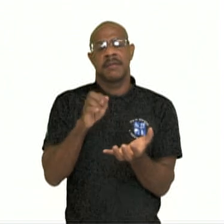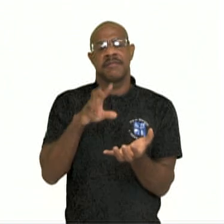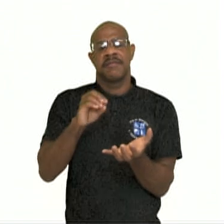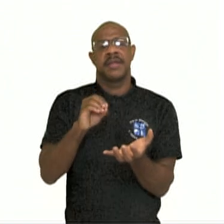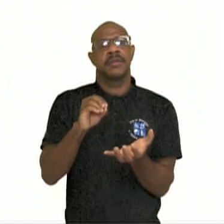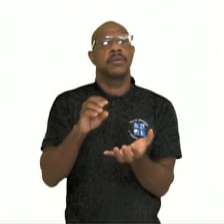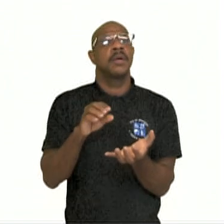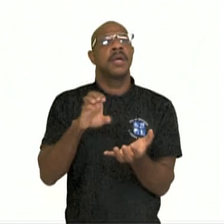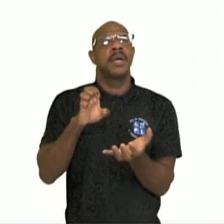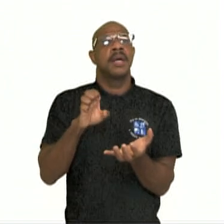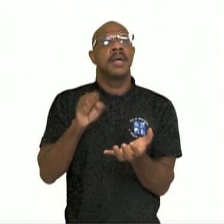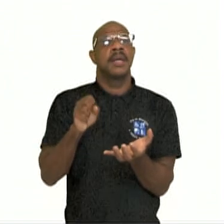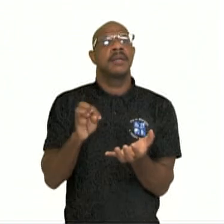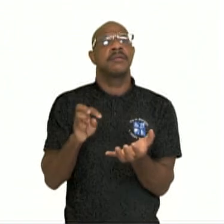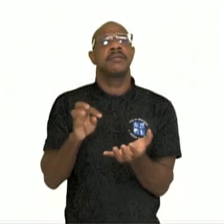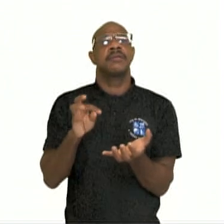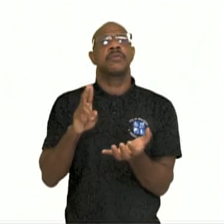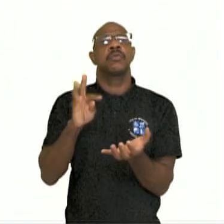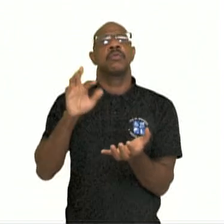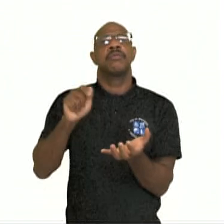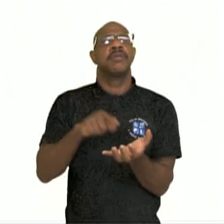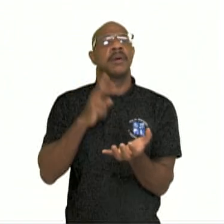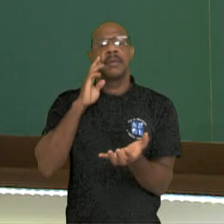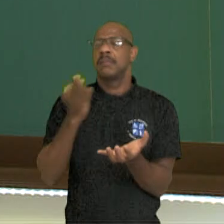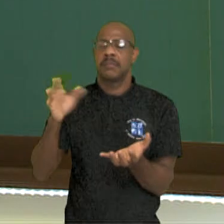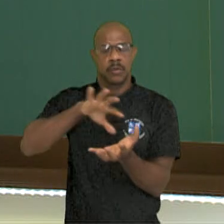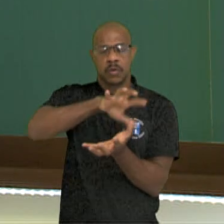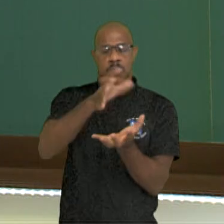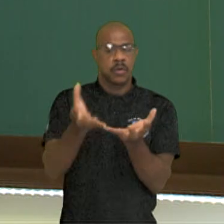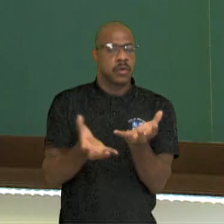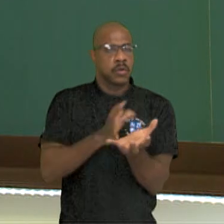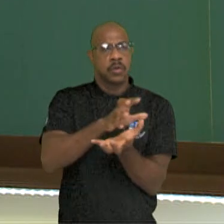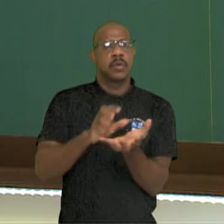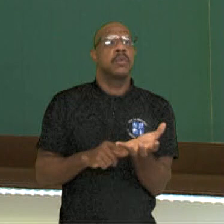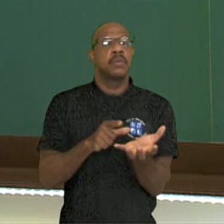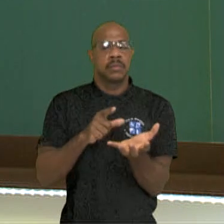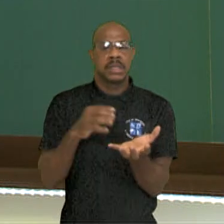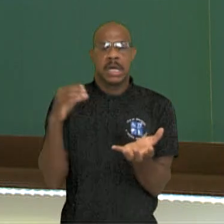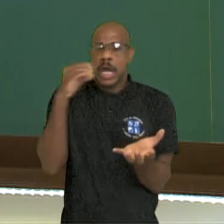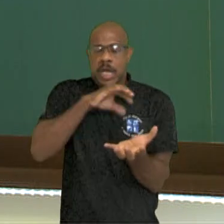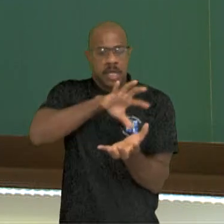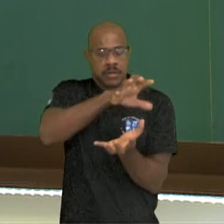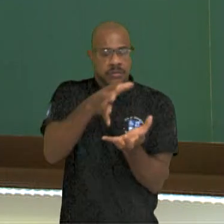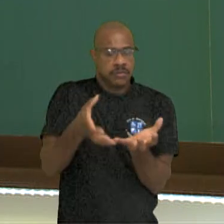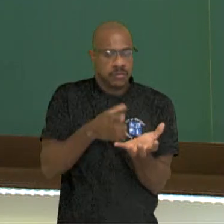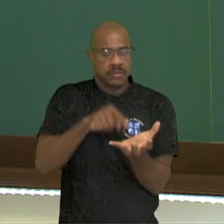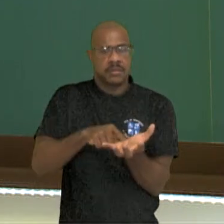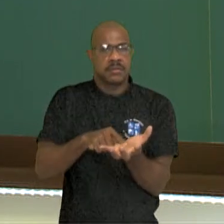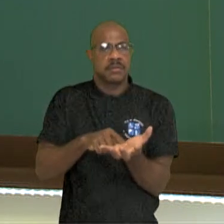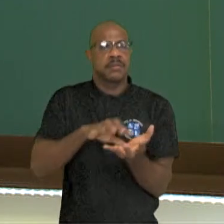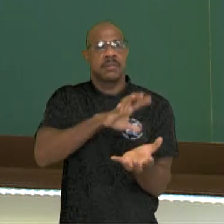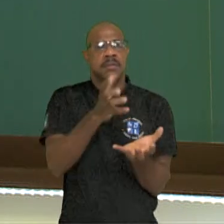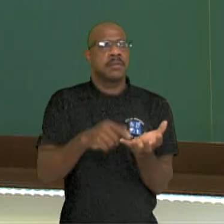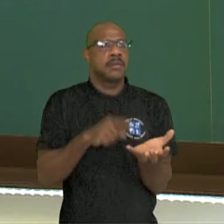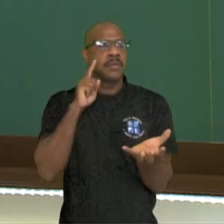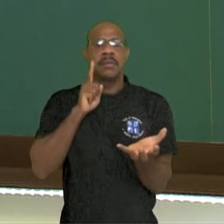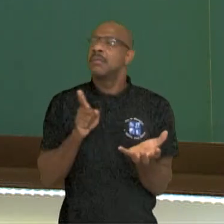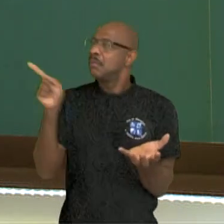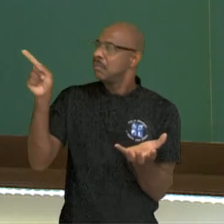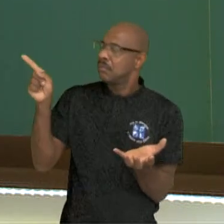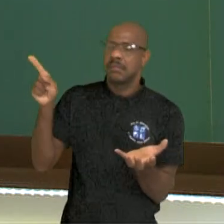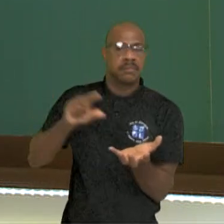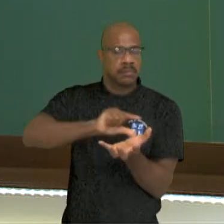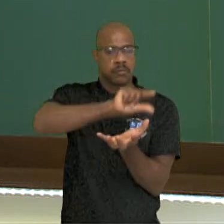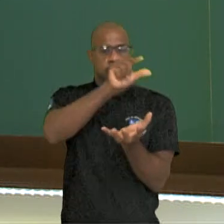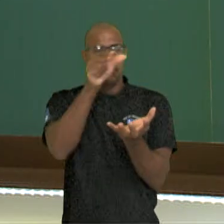global. Porém, efeito estufa e aquecimento global são fenômenos distintos. O efeito estufa, este caracterizado